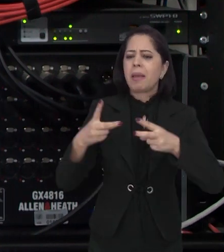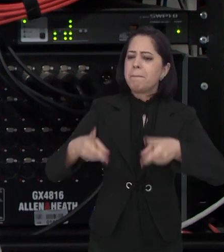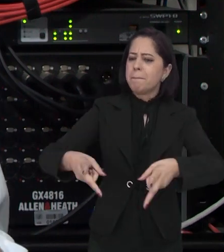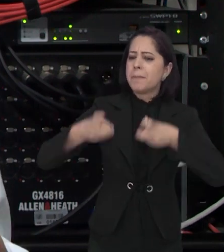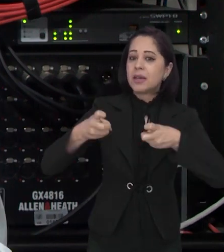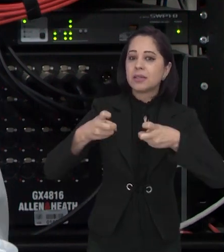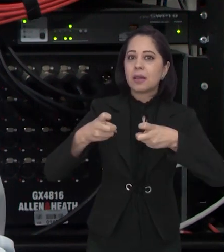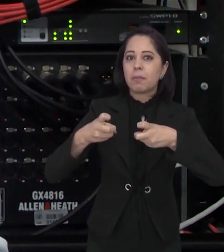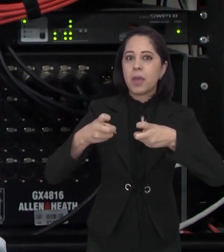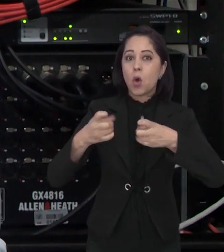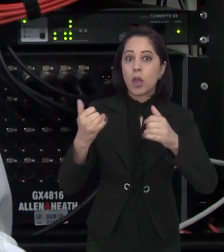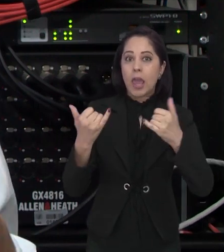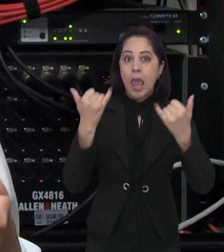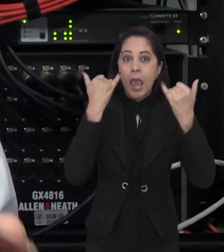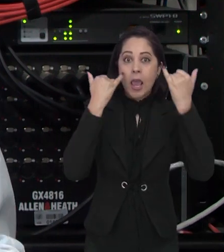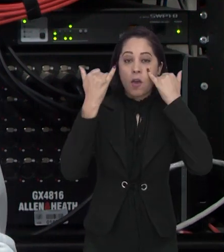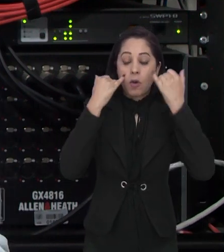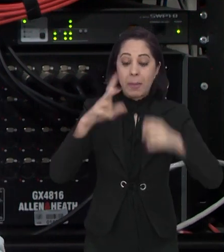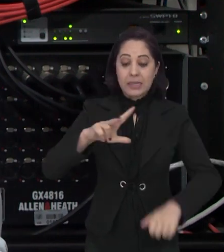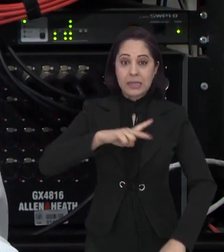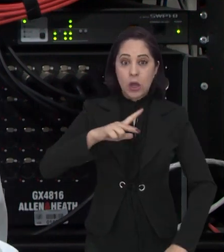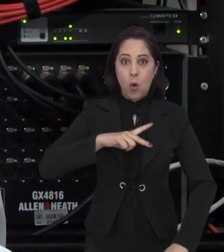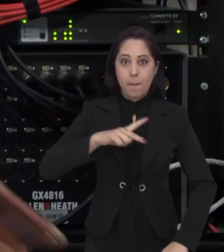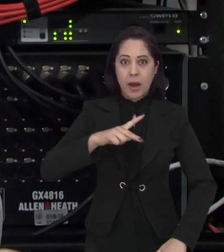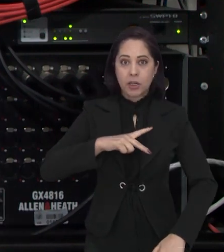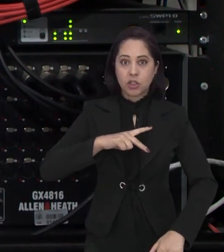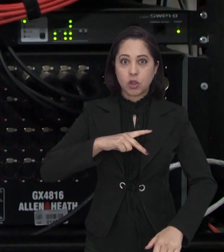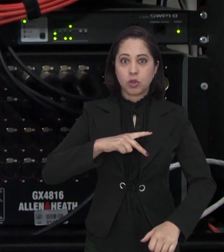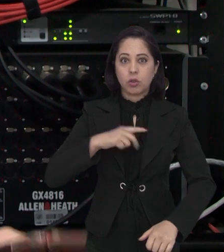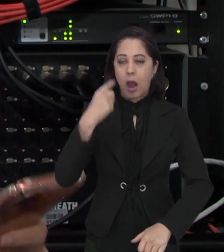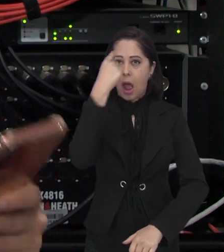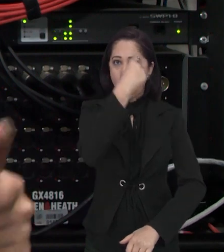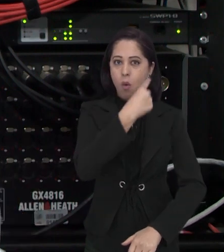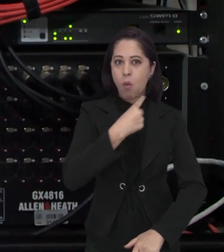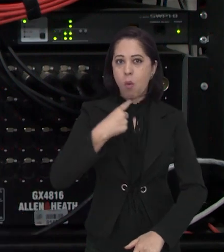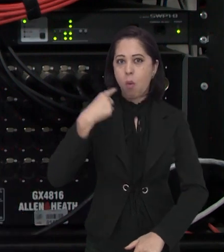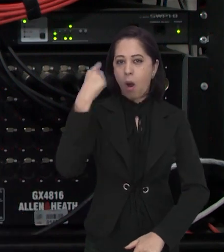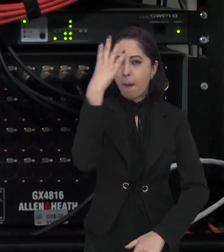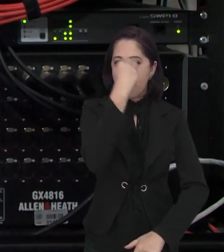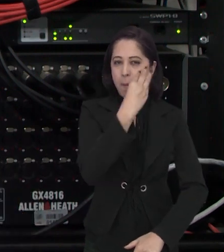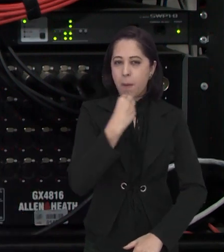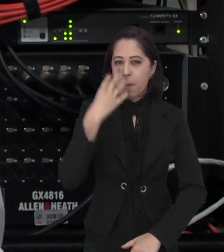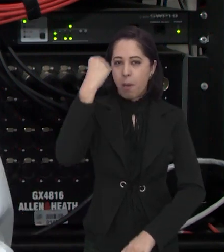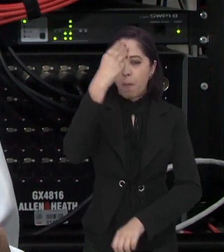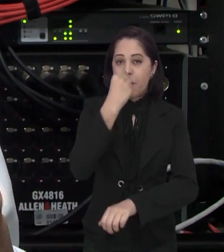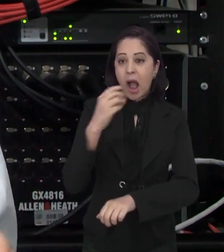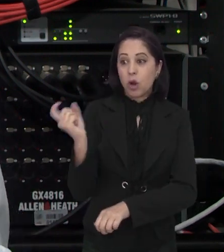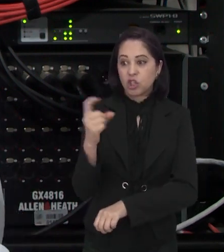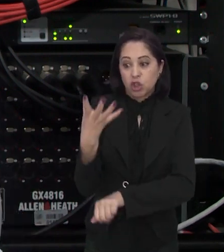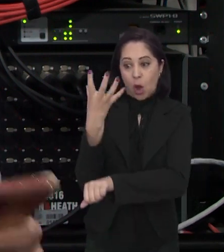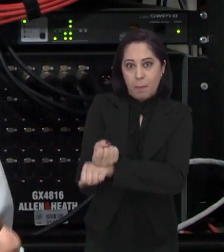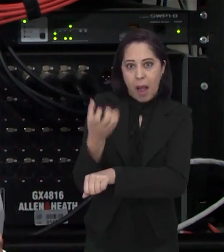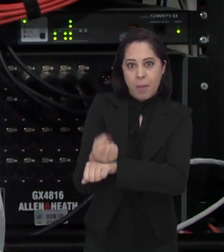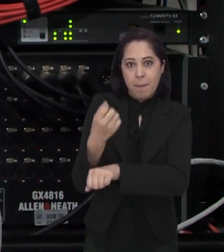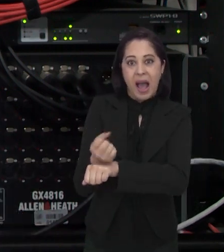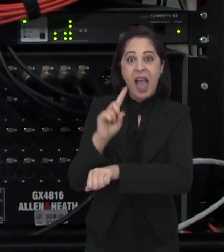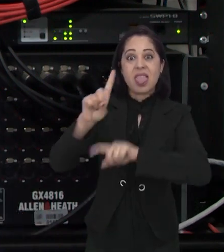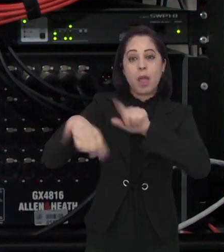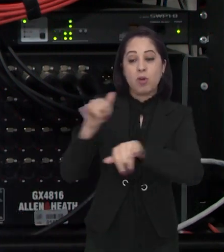então, que seus dados, informações, biometria facial estariam sendo armazenados e compartilhados